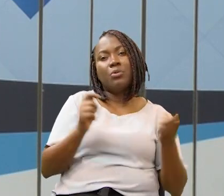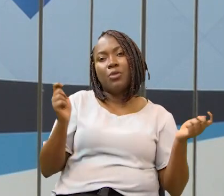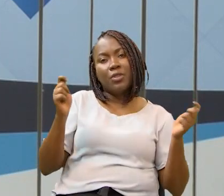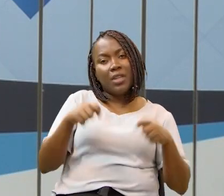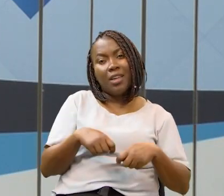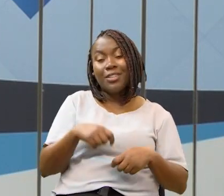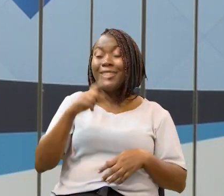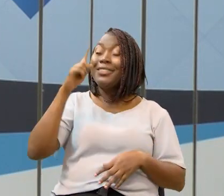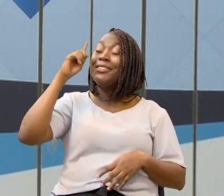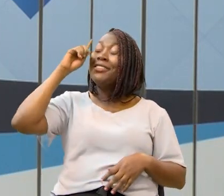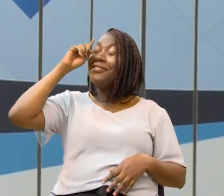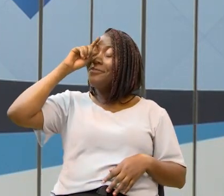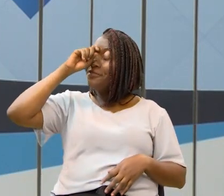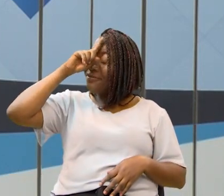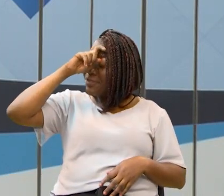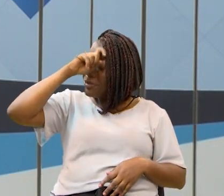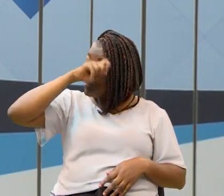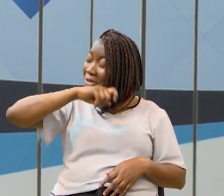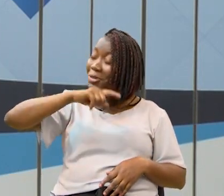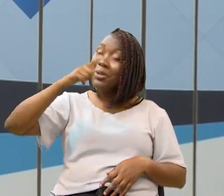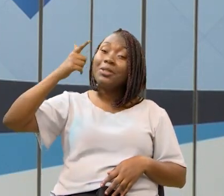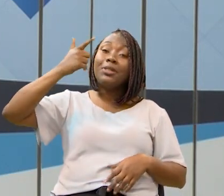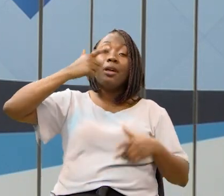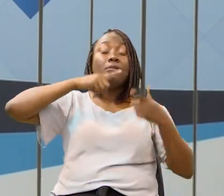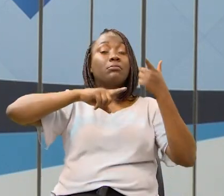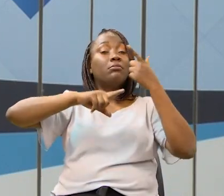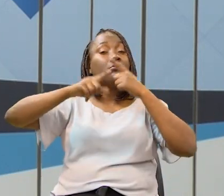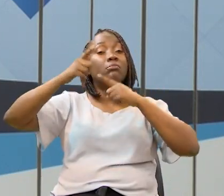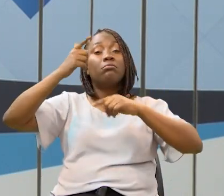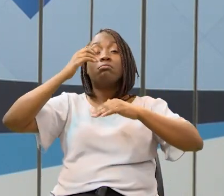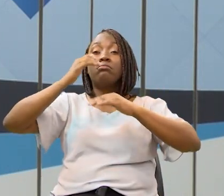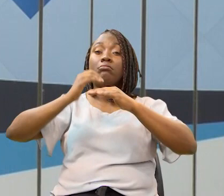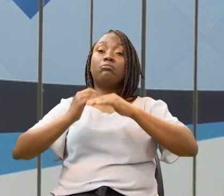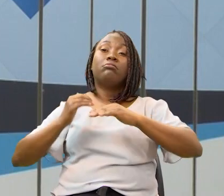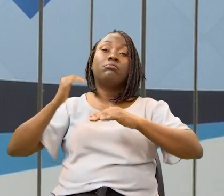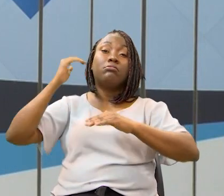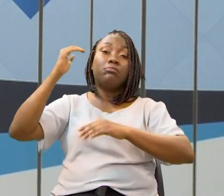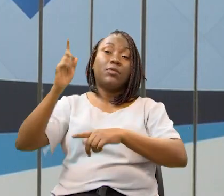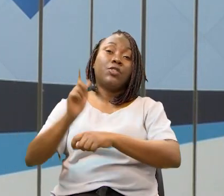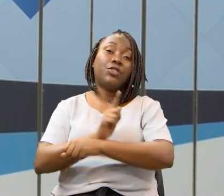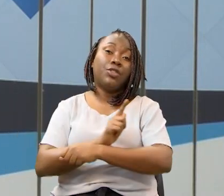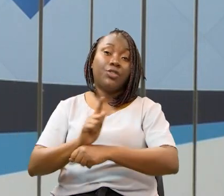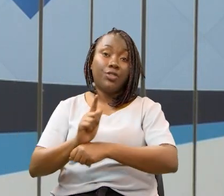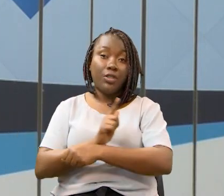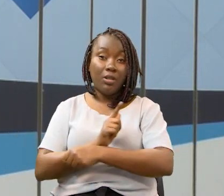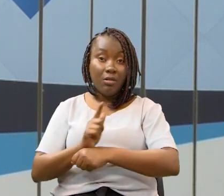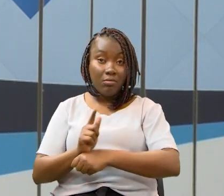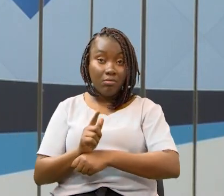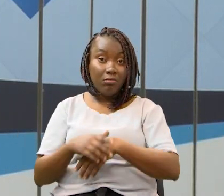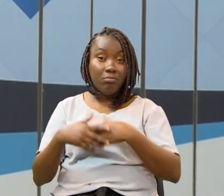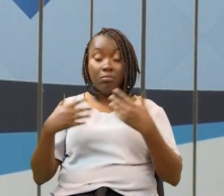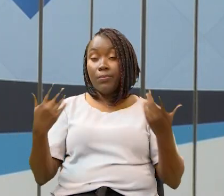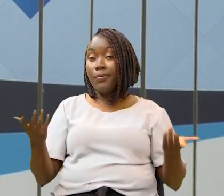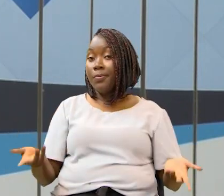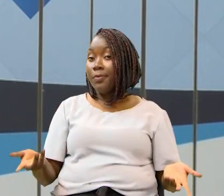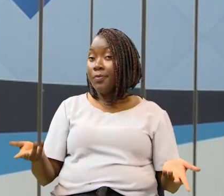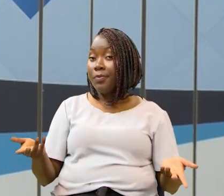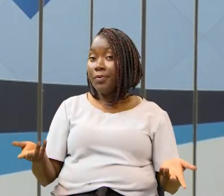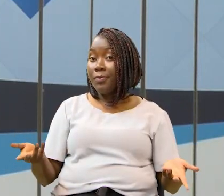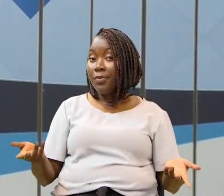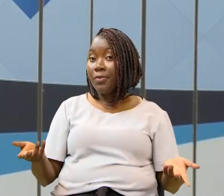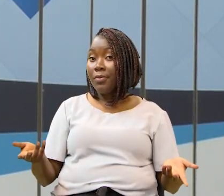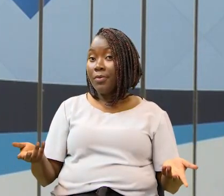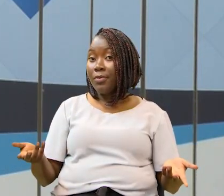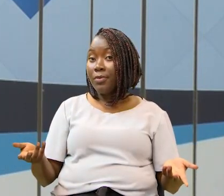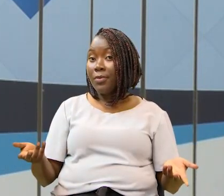oportunidade, né? Dificilmente alcança, né, um cargo de gestão, né? Então,